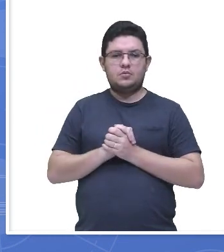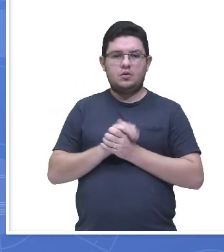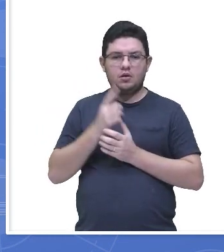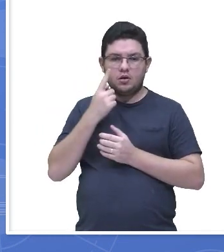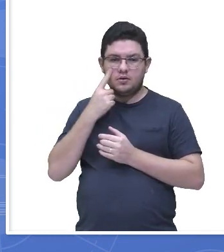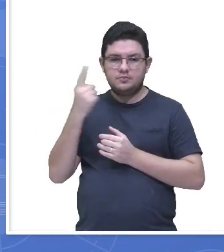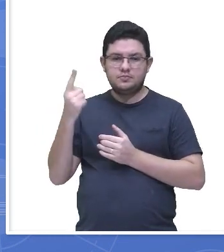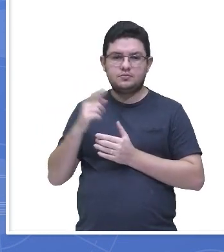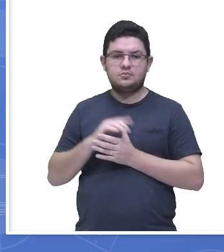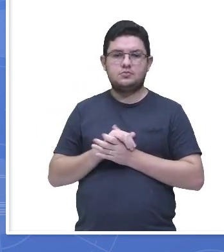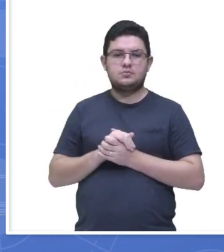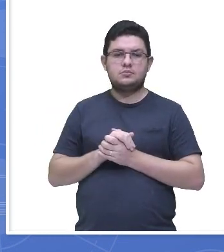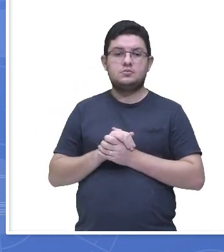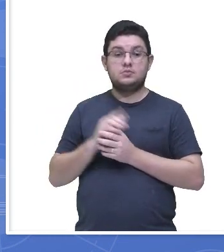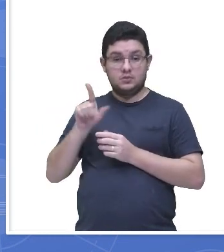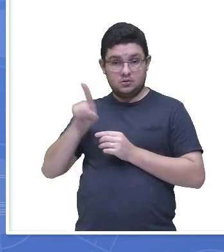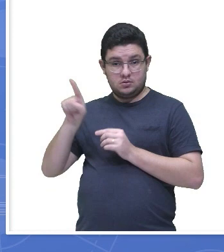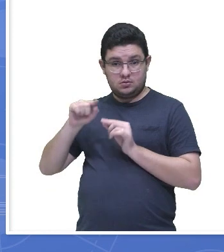né?